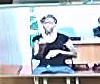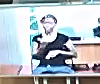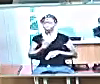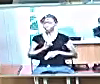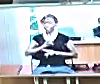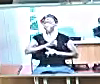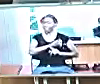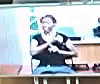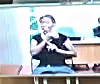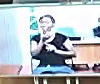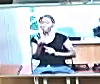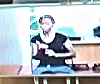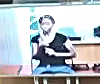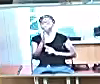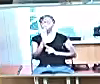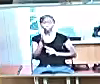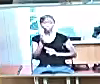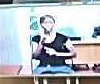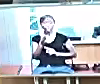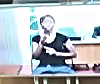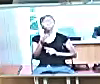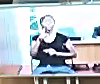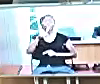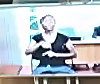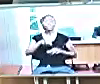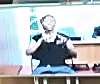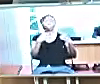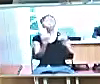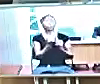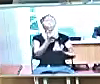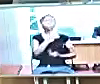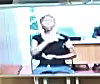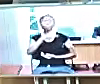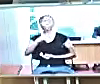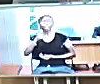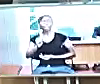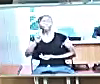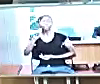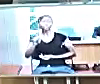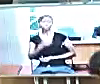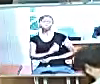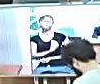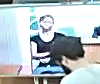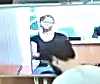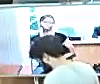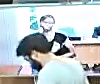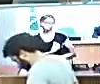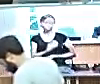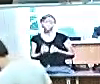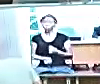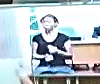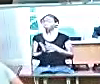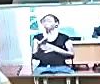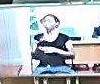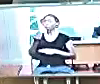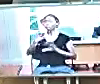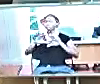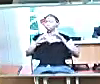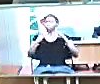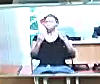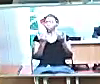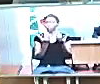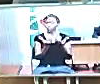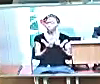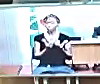edição do tp agir participativo foi uma criação da comissão de participação